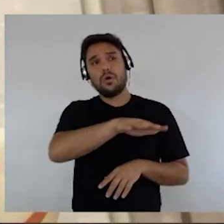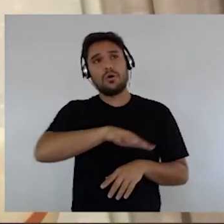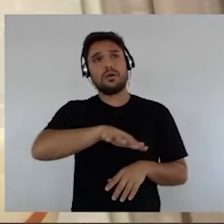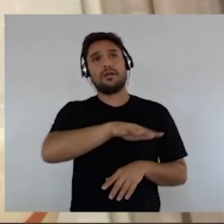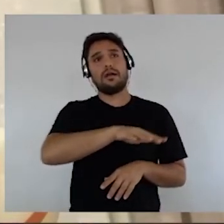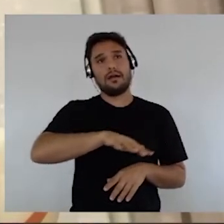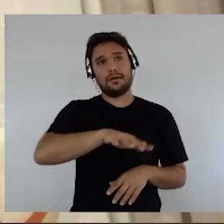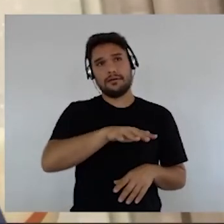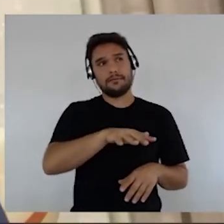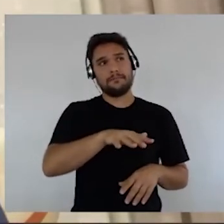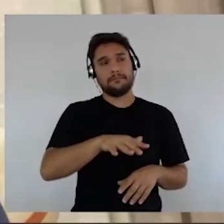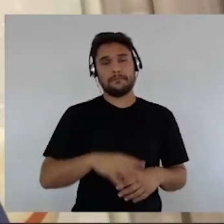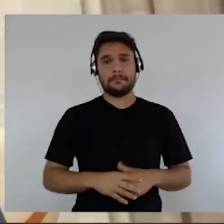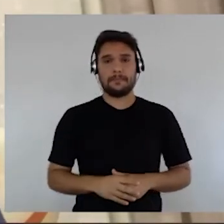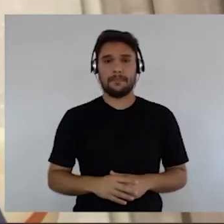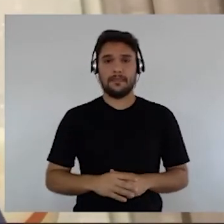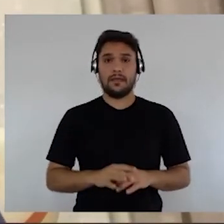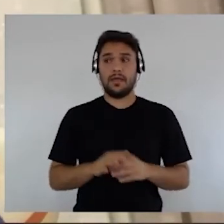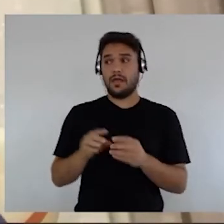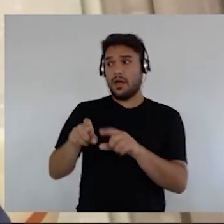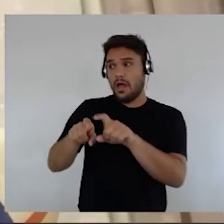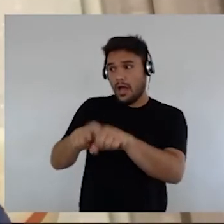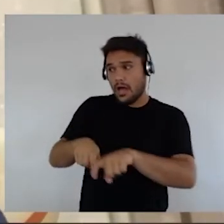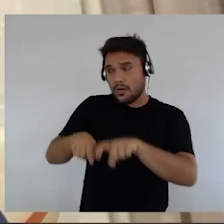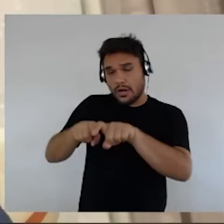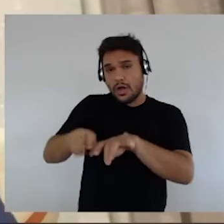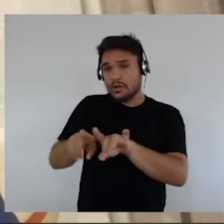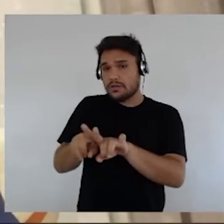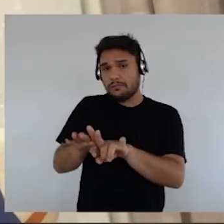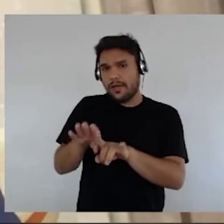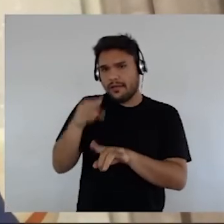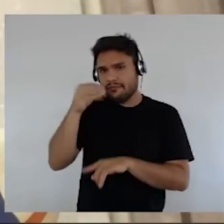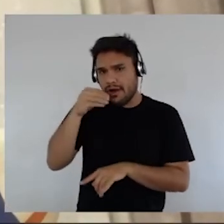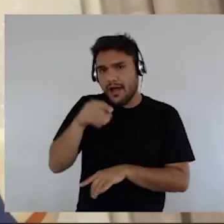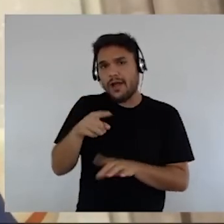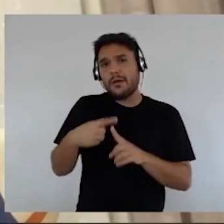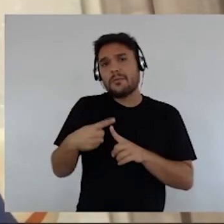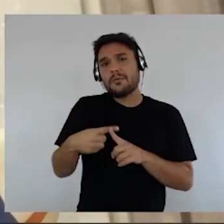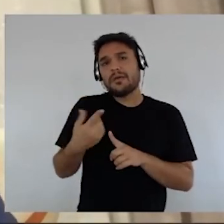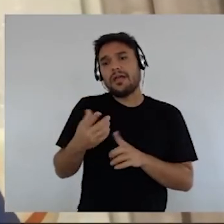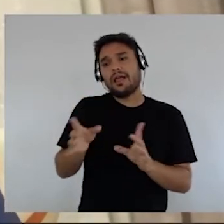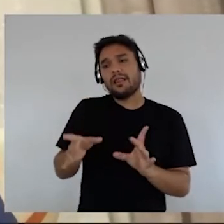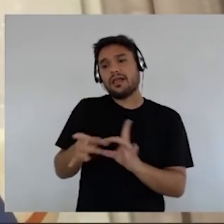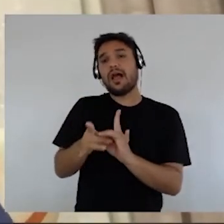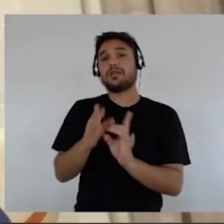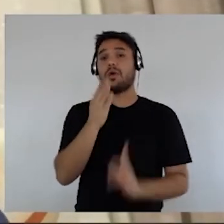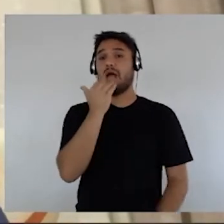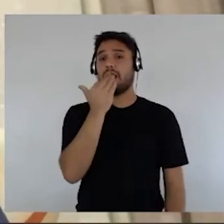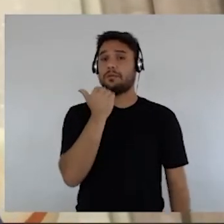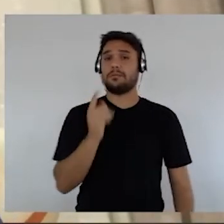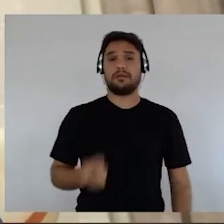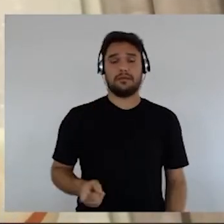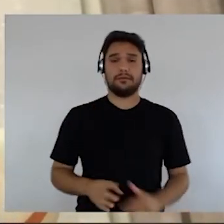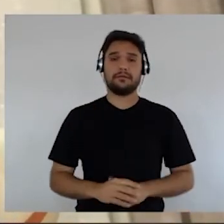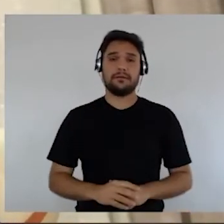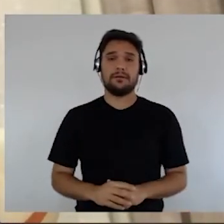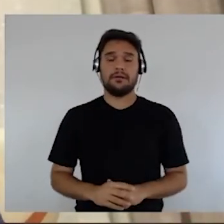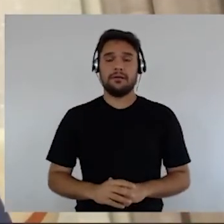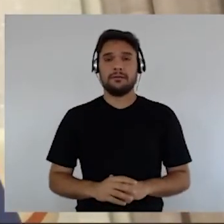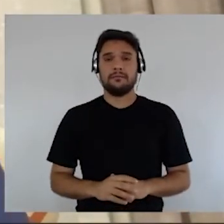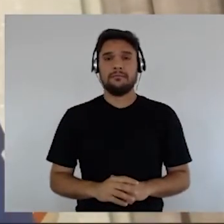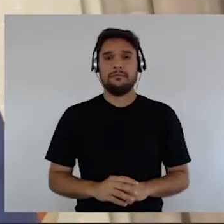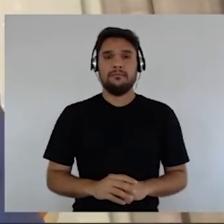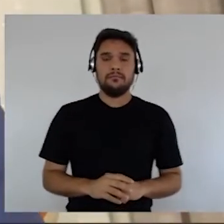e menos, me parece, o agronegócio, especialmente aquele ligado aos alimentos, e